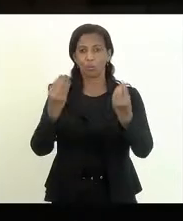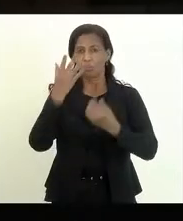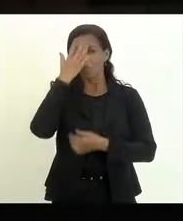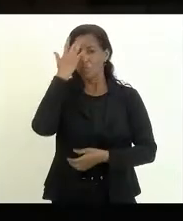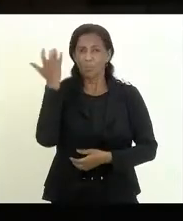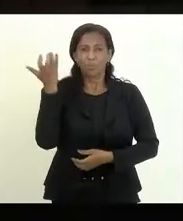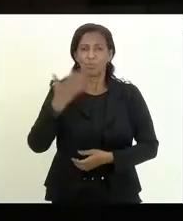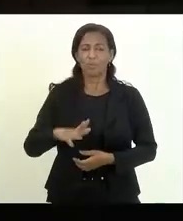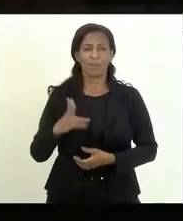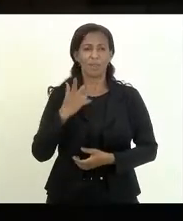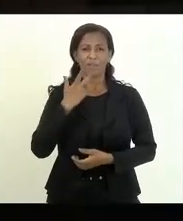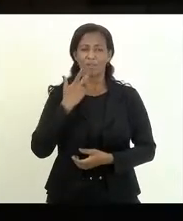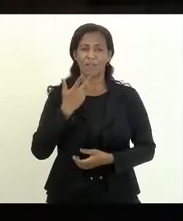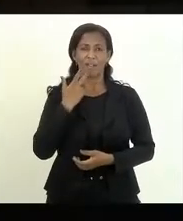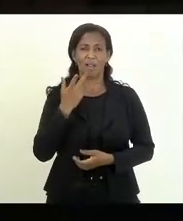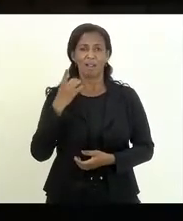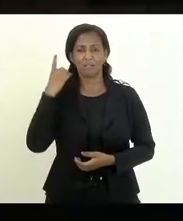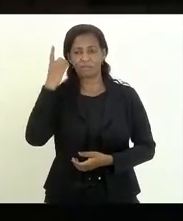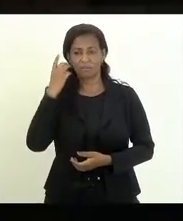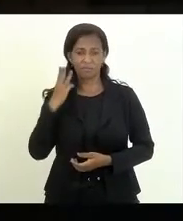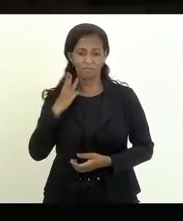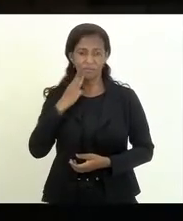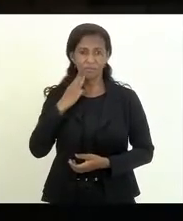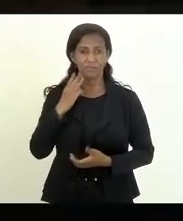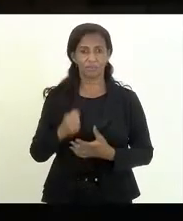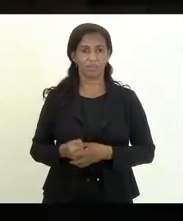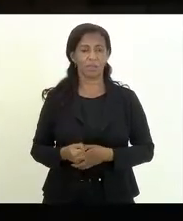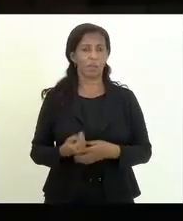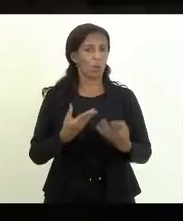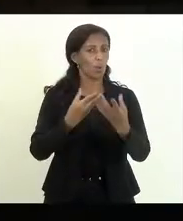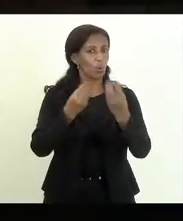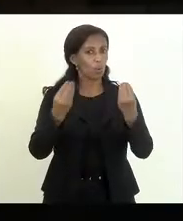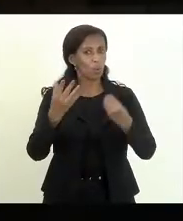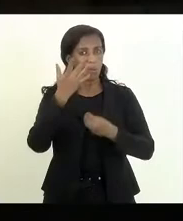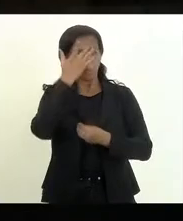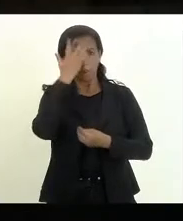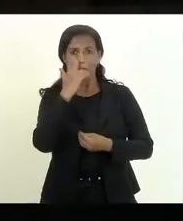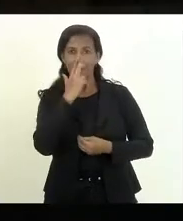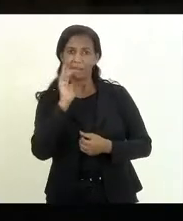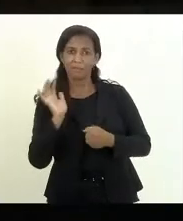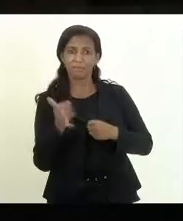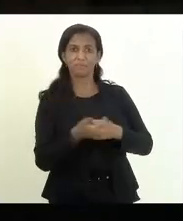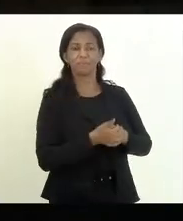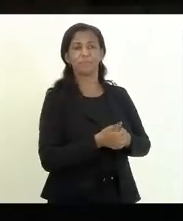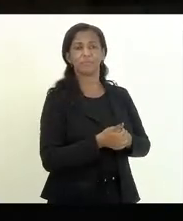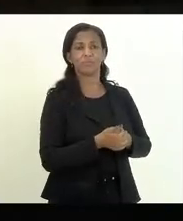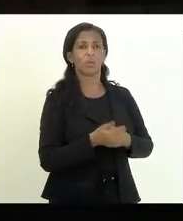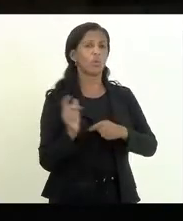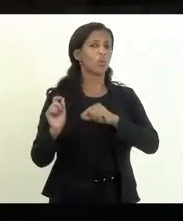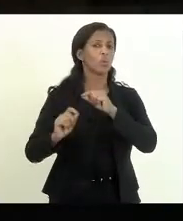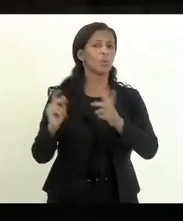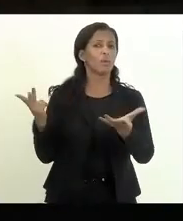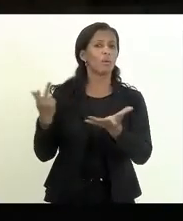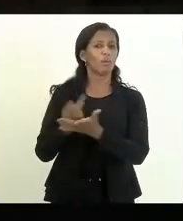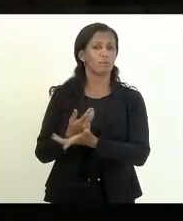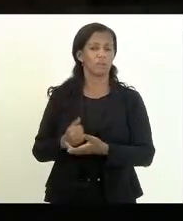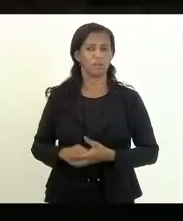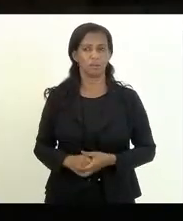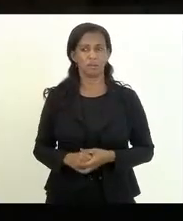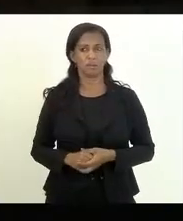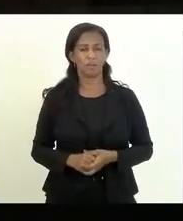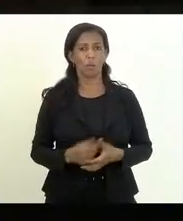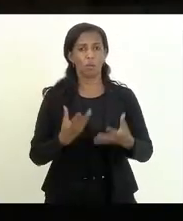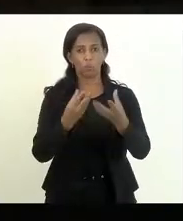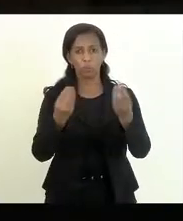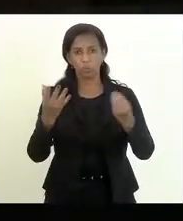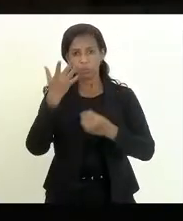falar, deputado Valdec, que muita gente quer esconder o que de fato aconteceu, que